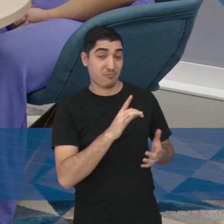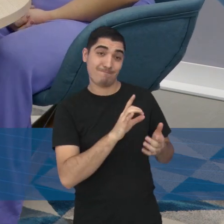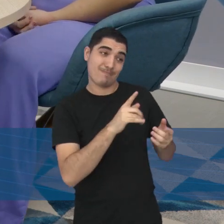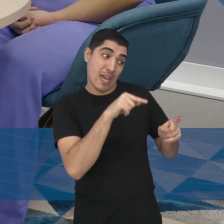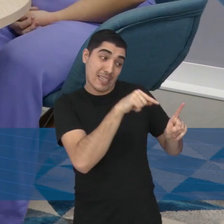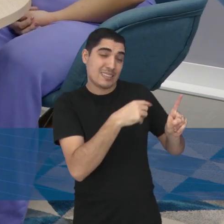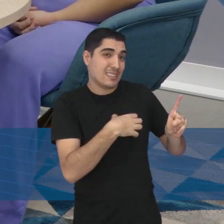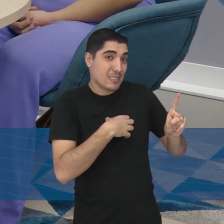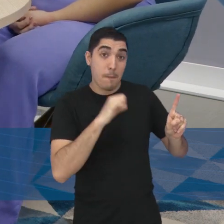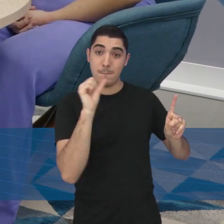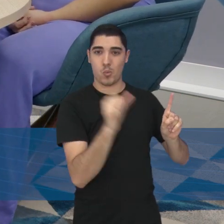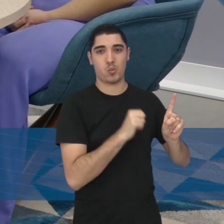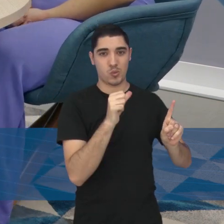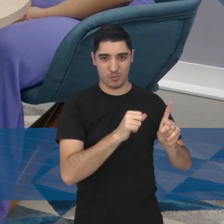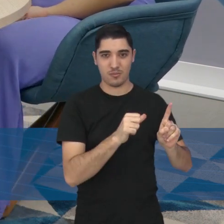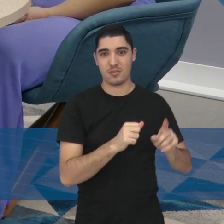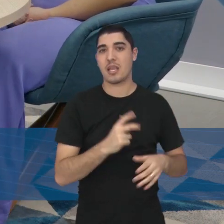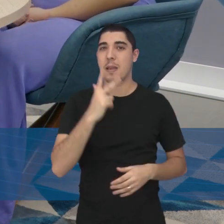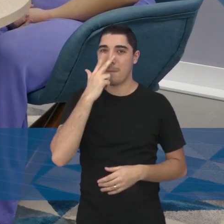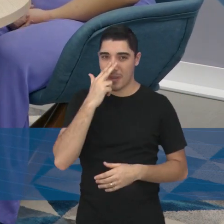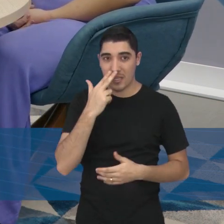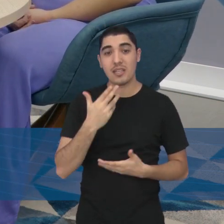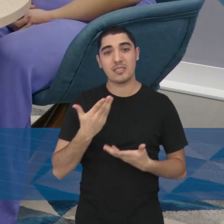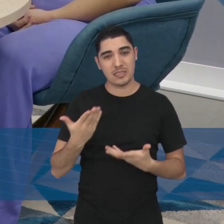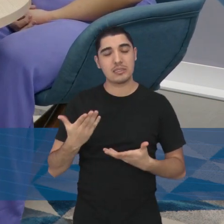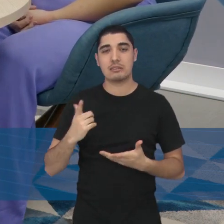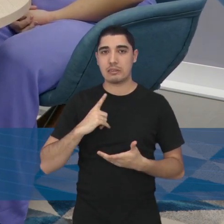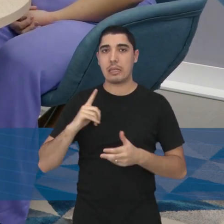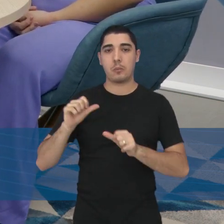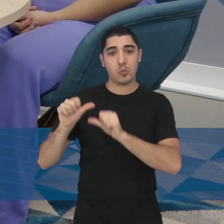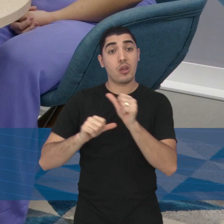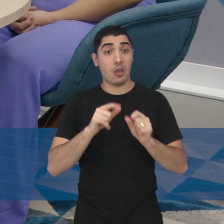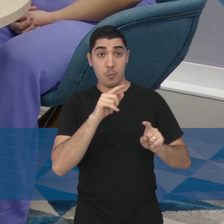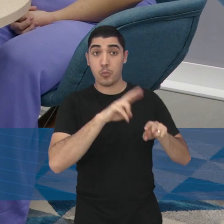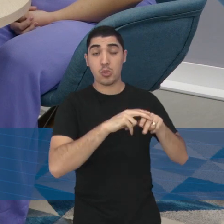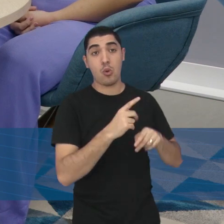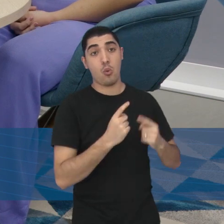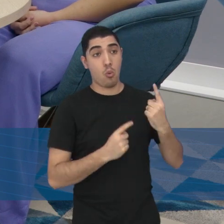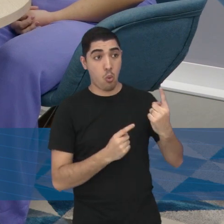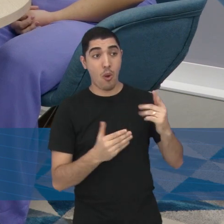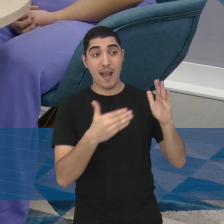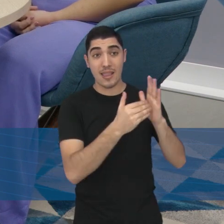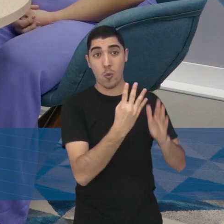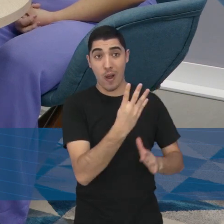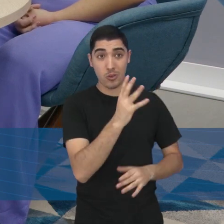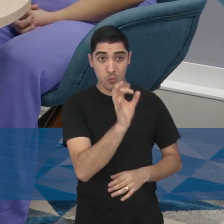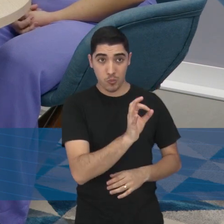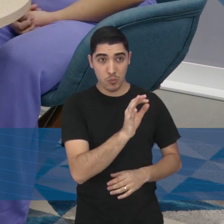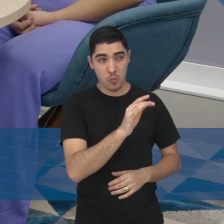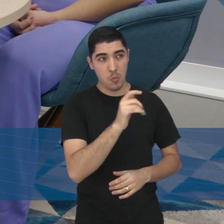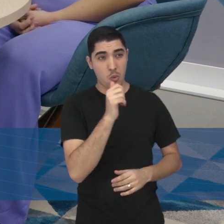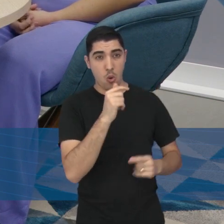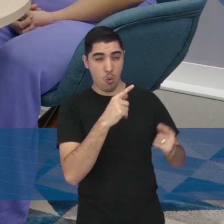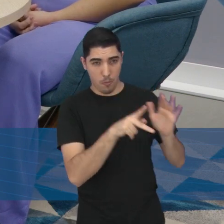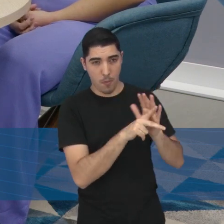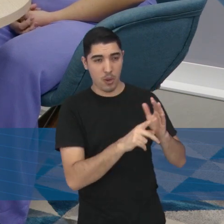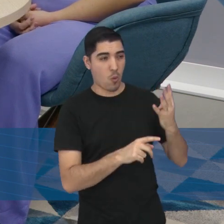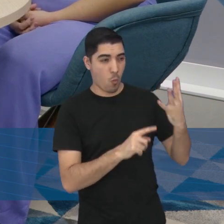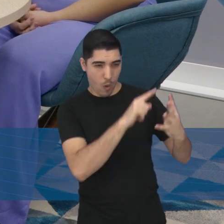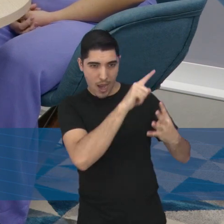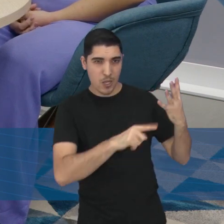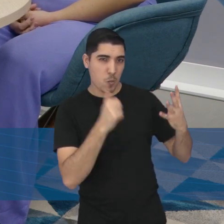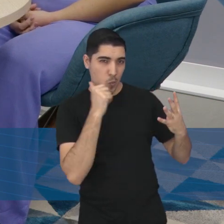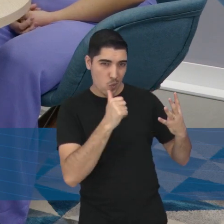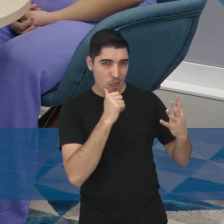em frustra. depressão, né? Por isso, Muitas. nesse período O índice como um todo. é de 1 a cada 4 mulheres entra em depressão pós-parto, é alto. Sim. E até